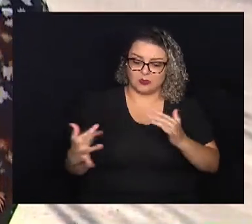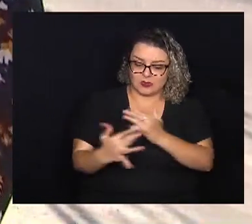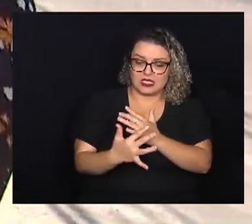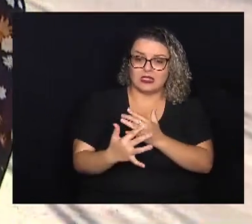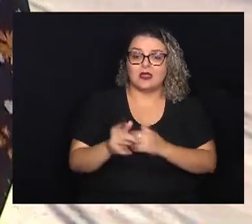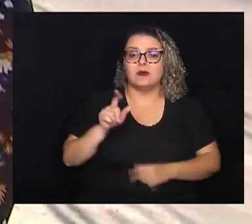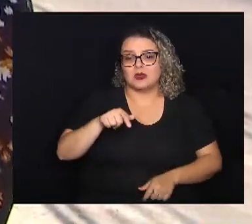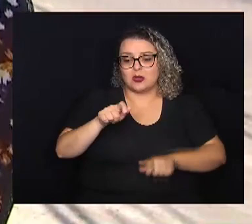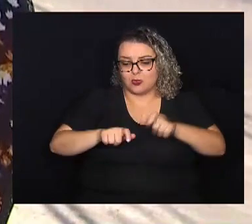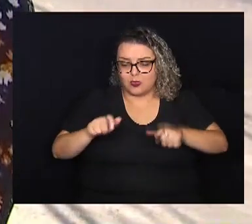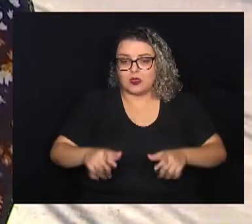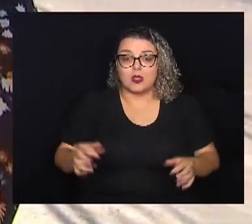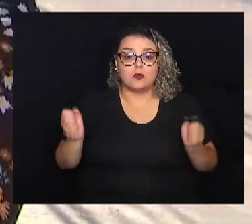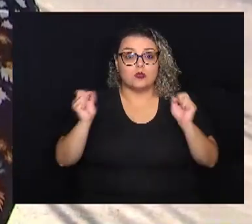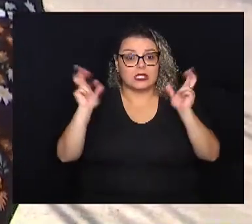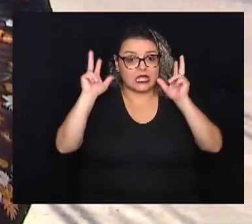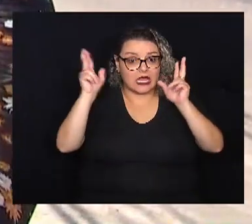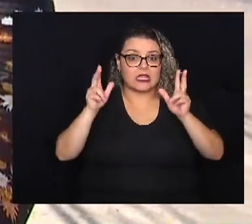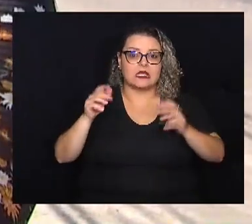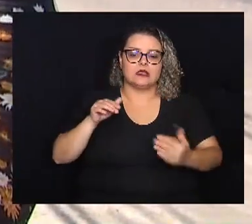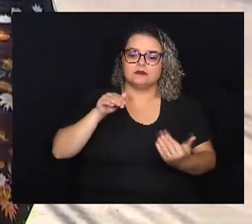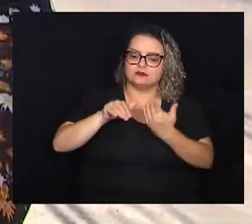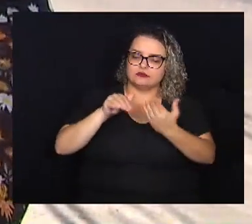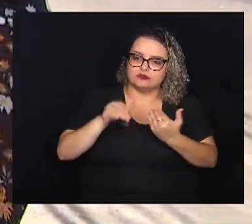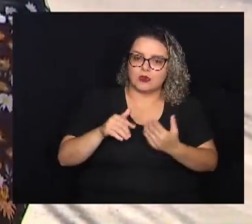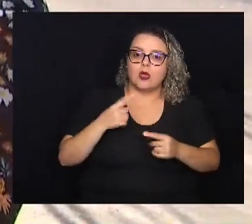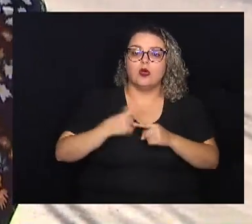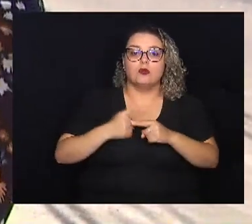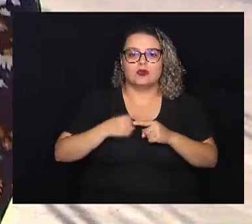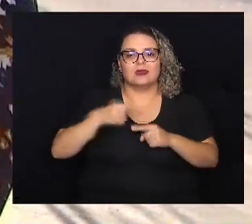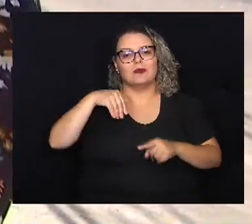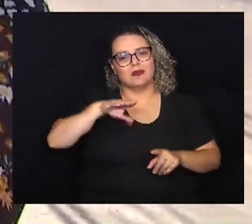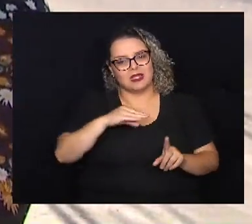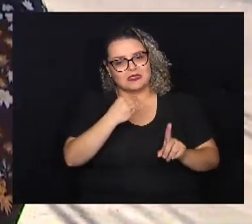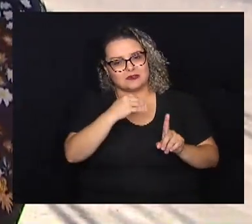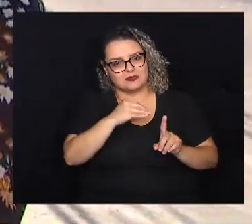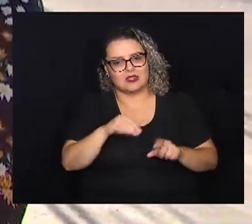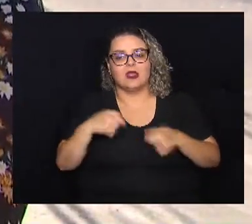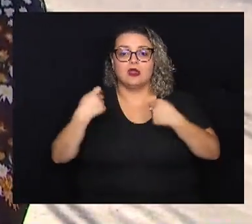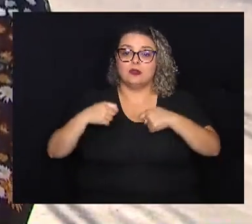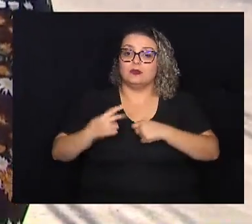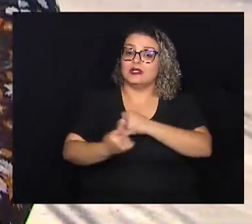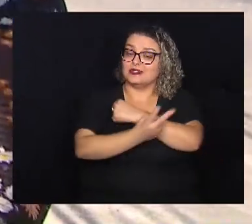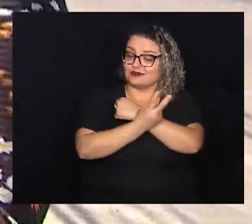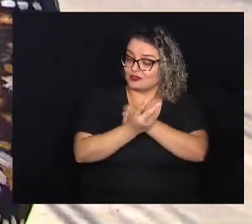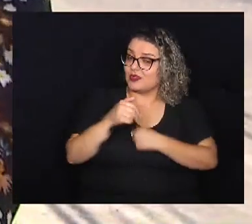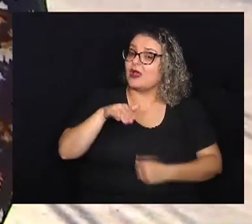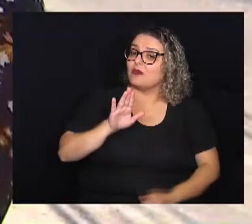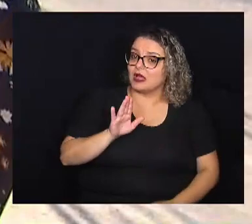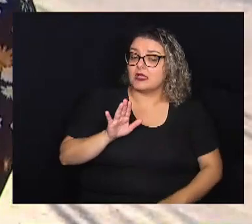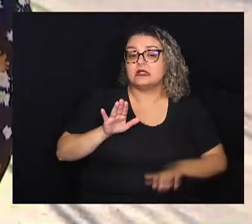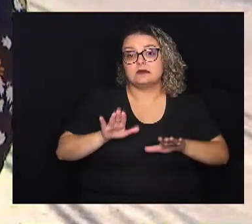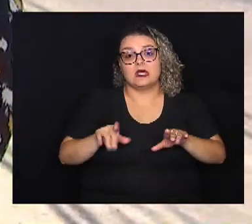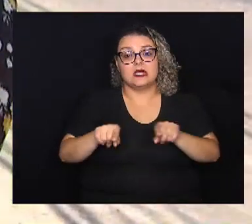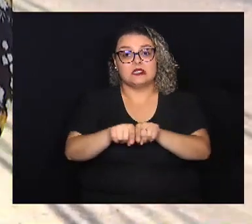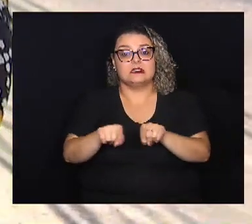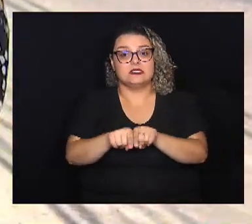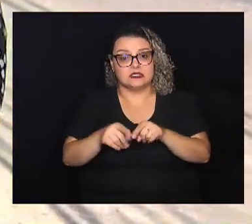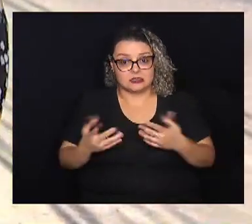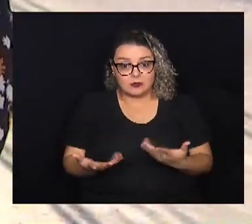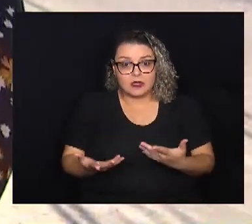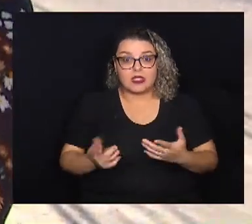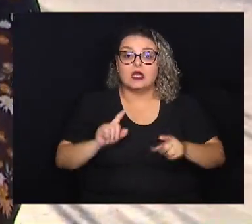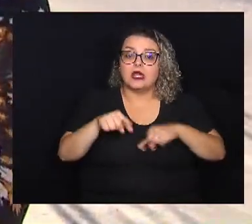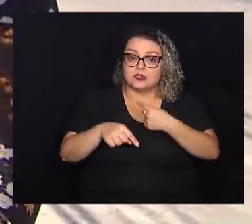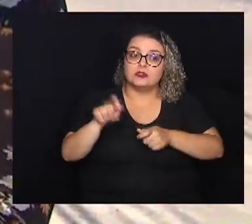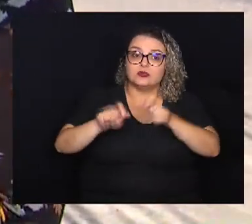precisa prestar muito mais atenção no trânsito, porque eles estão mais vulneráveis e eles precisam se cuidar ainda mais. Mas também as outras pessoas